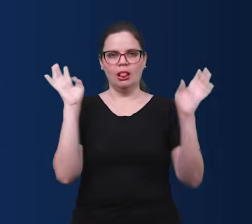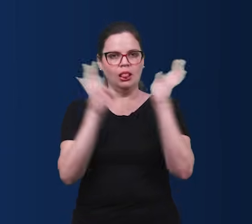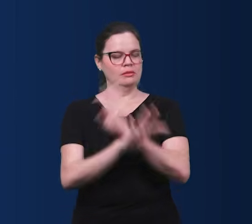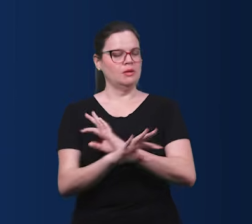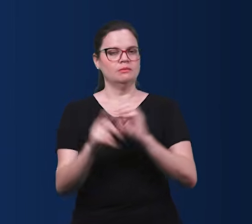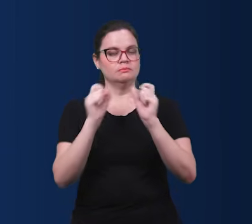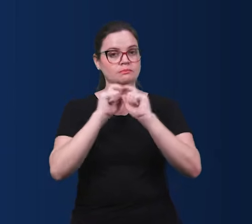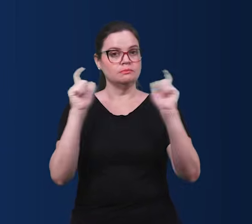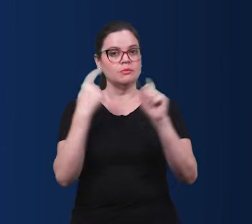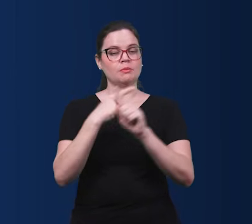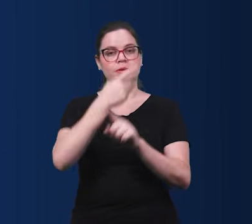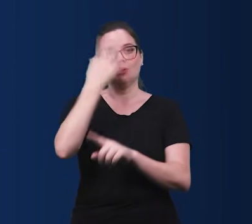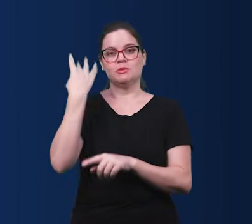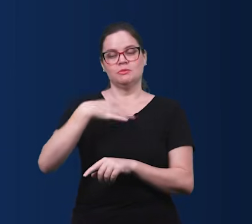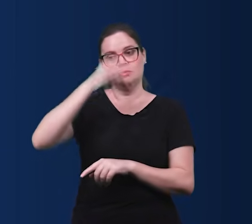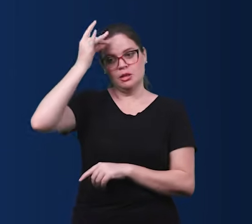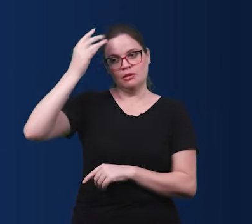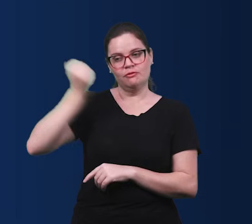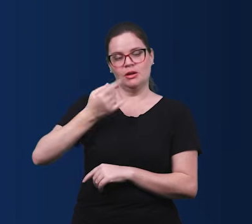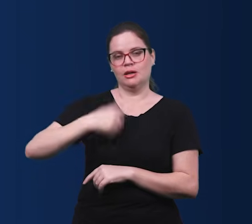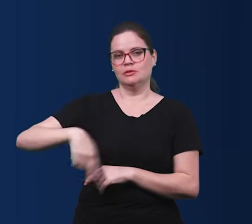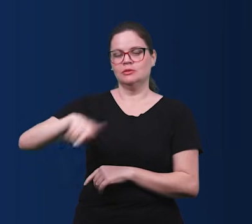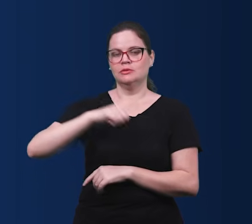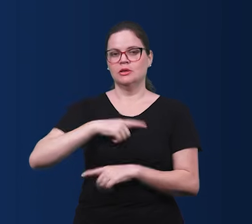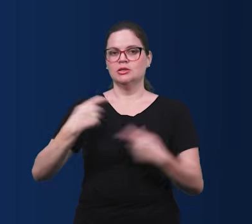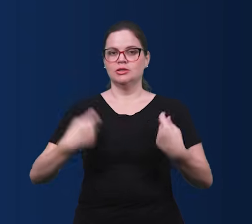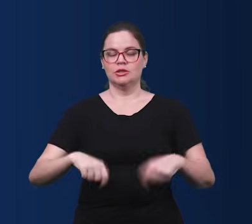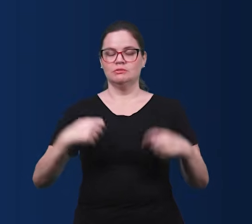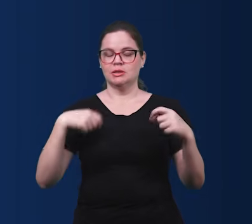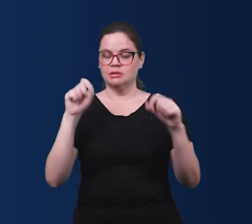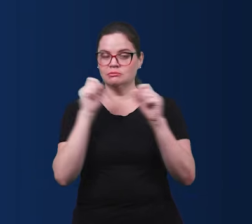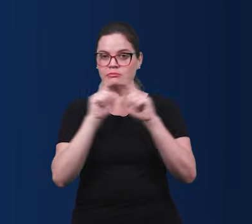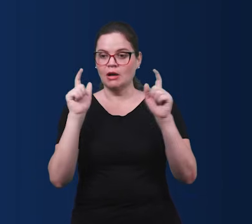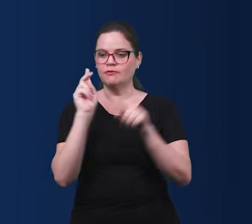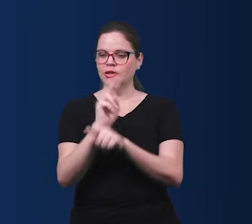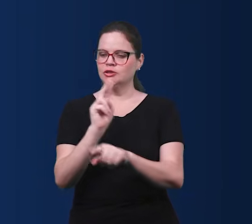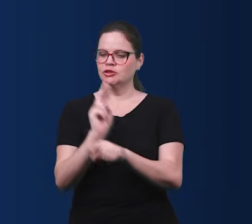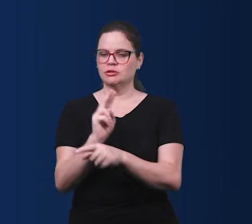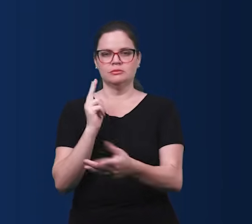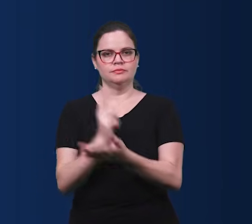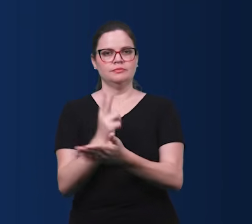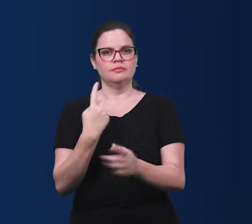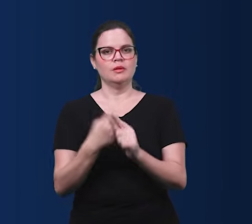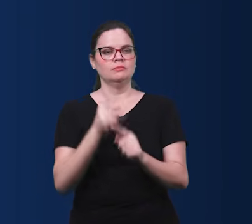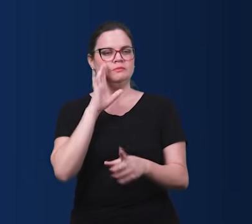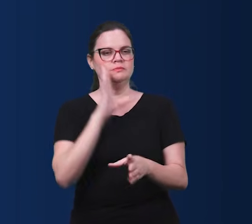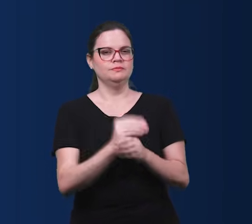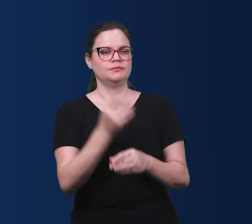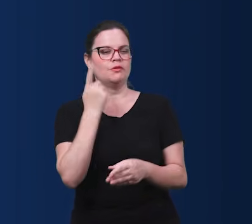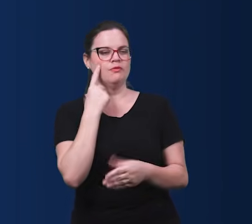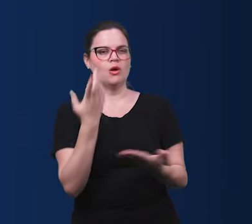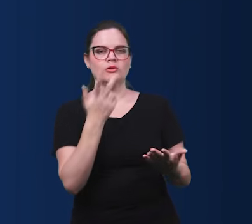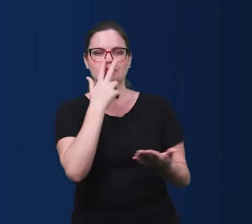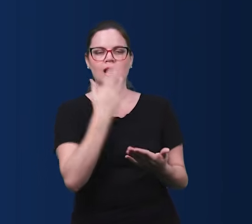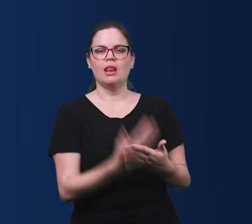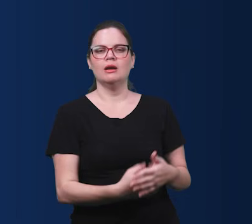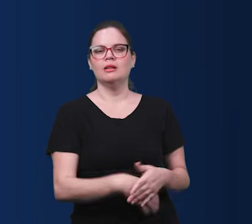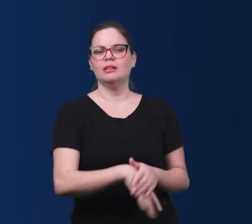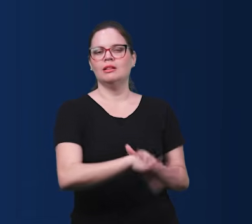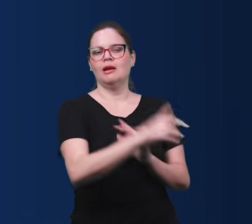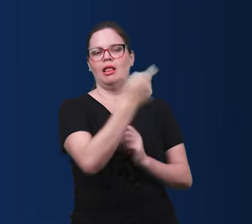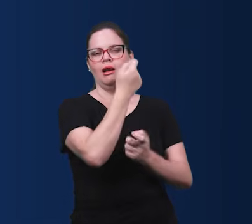necessidade da vigilância, da ativa vigilância diante dos enganos e das tribulações tão comuns nos nossos